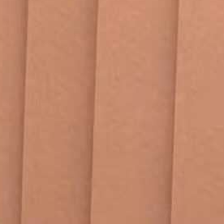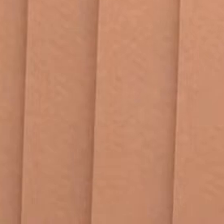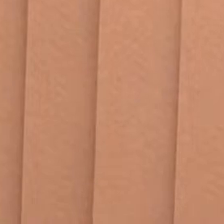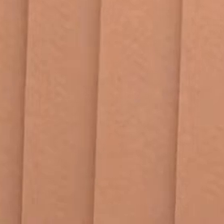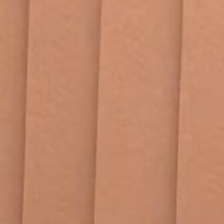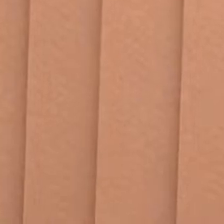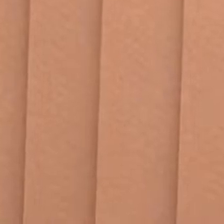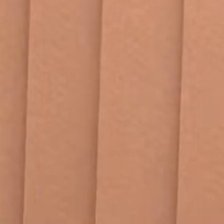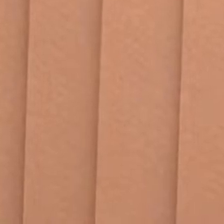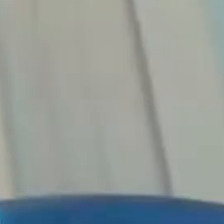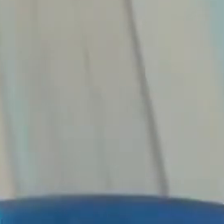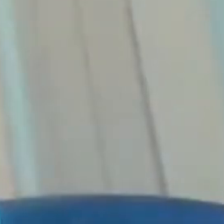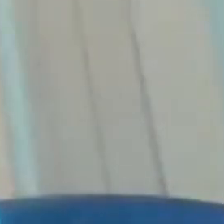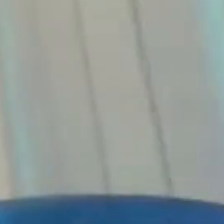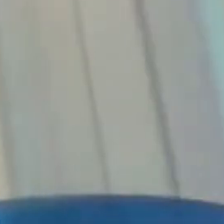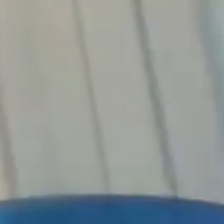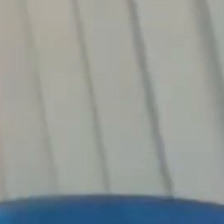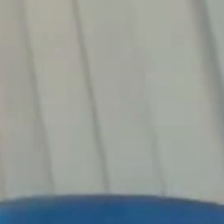televisão.